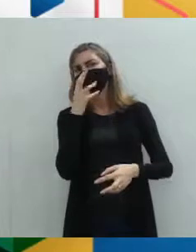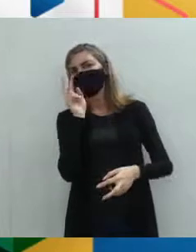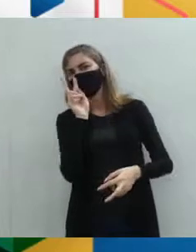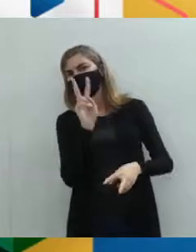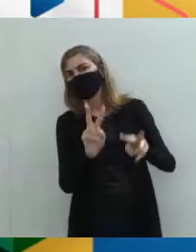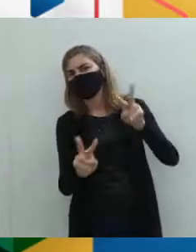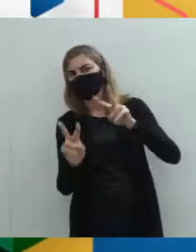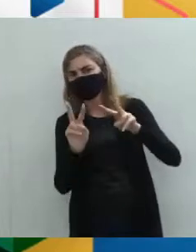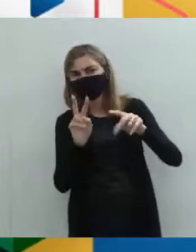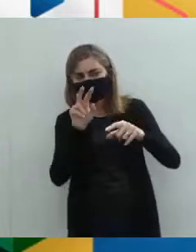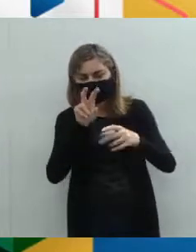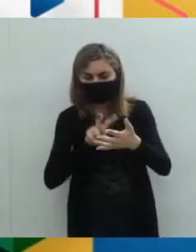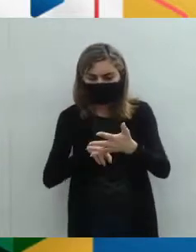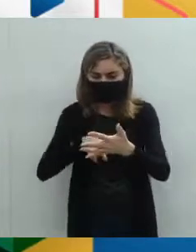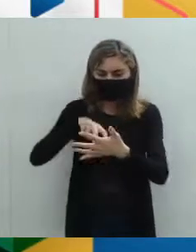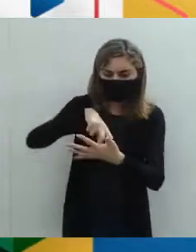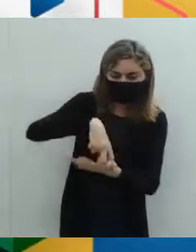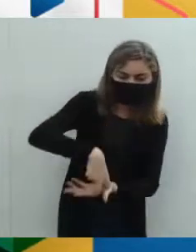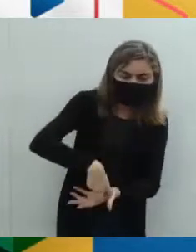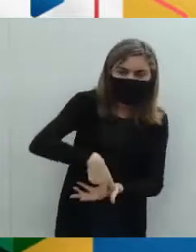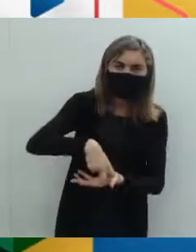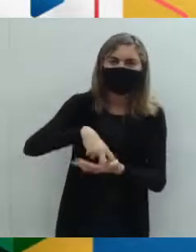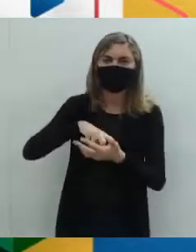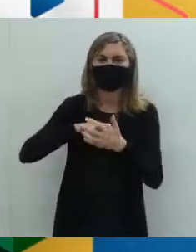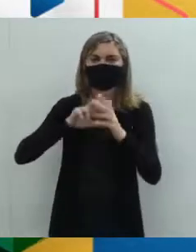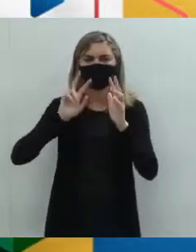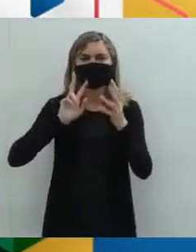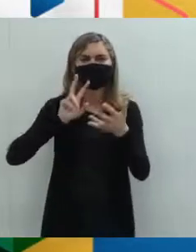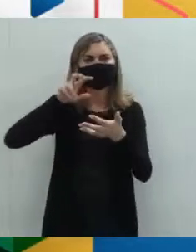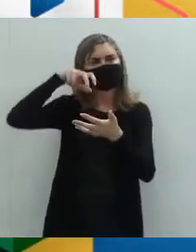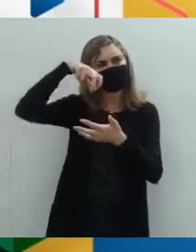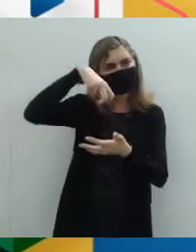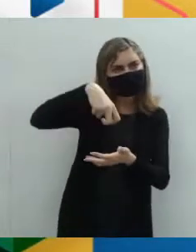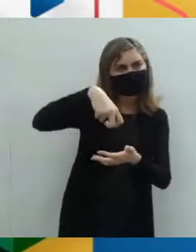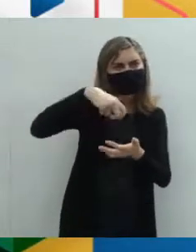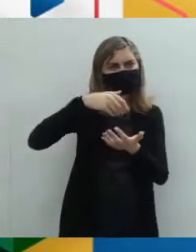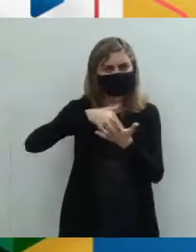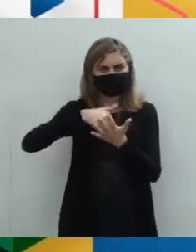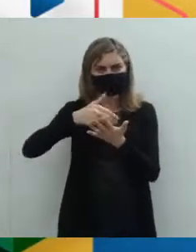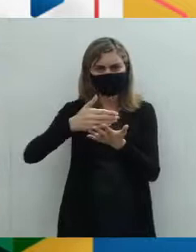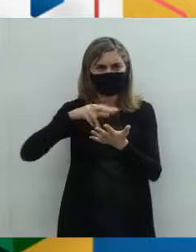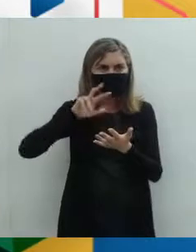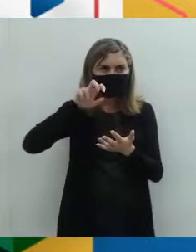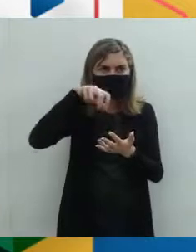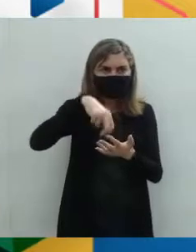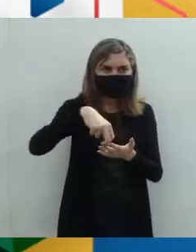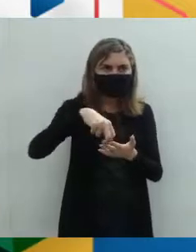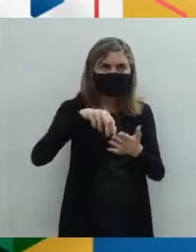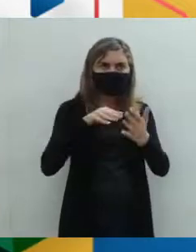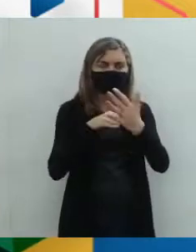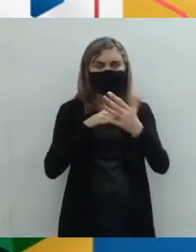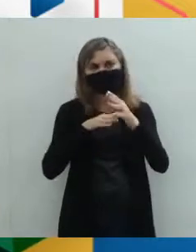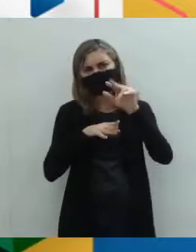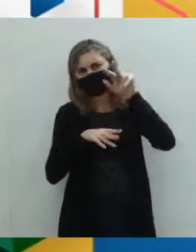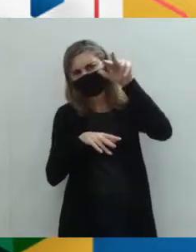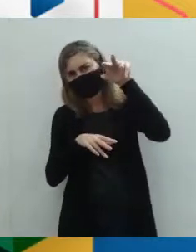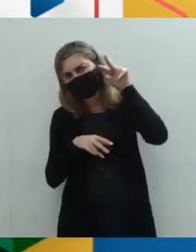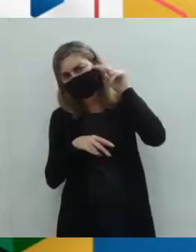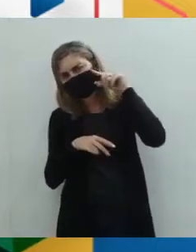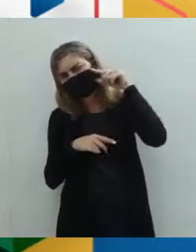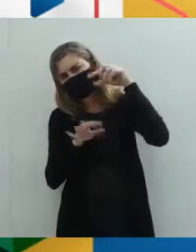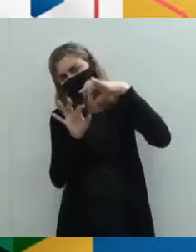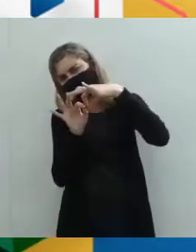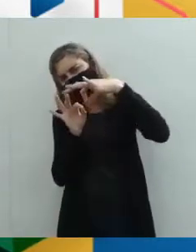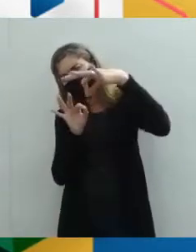você se agachar em vez, no iniciozinho dessa ponte, até a entrada ali dessa